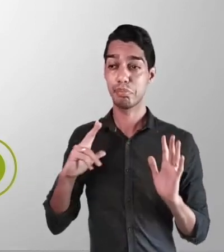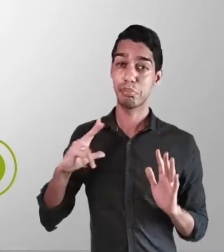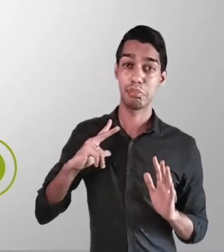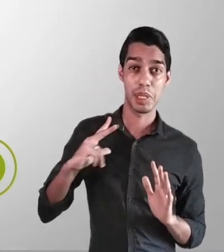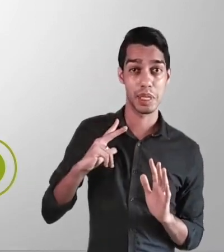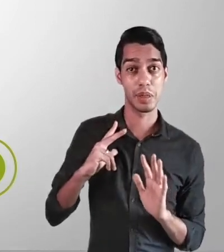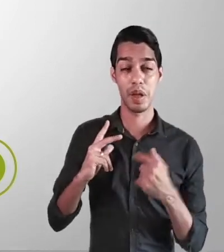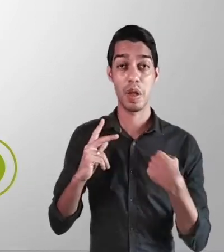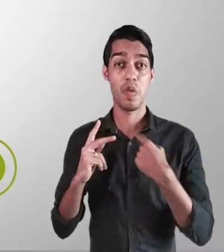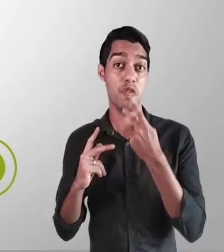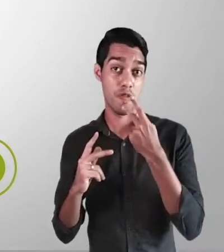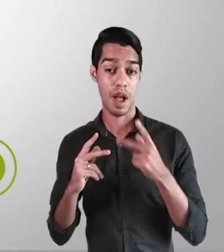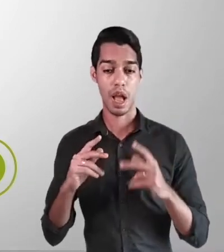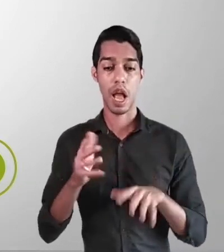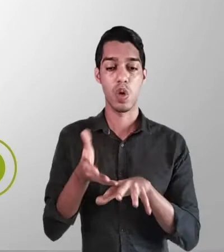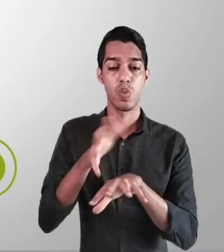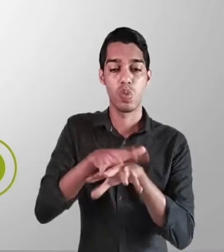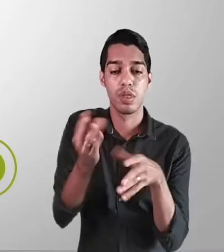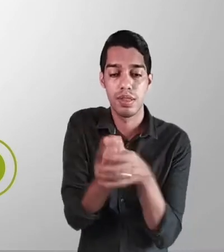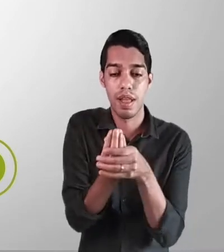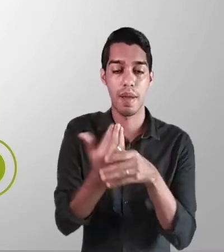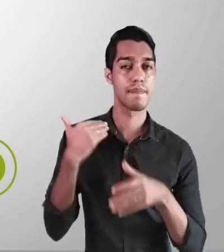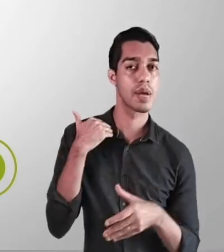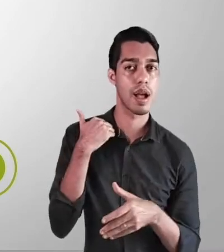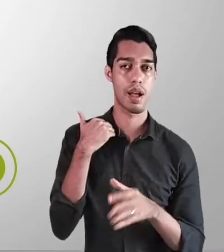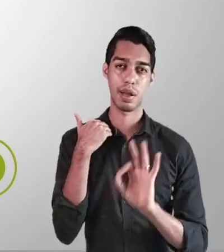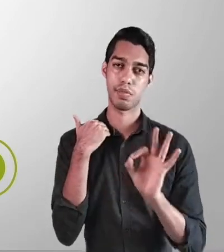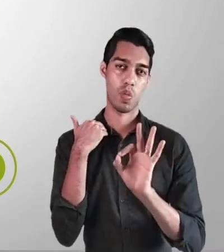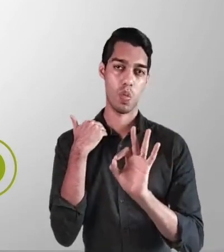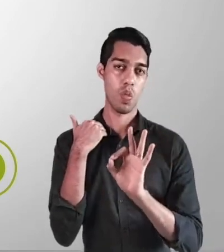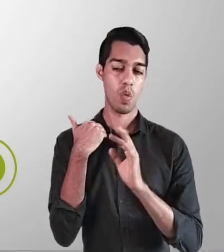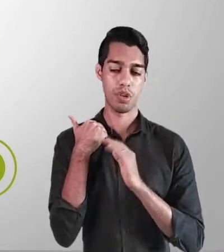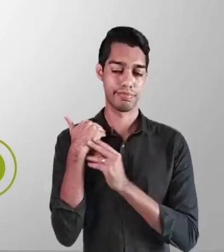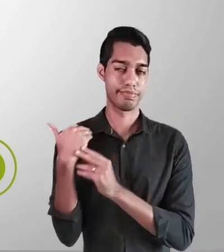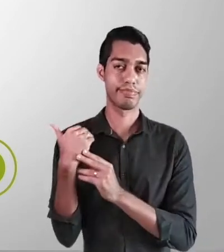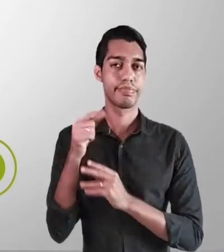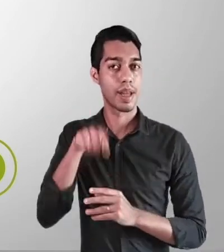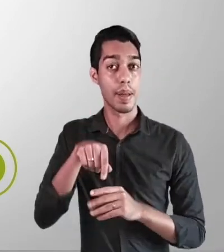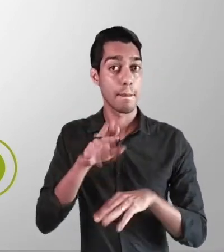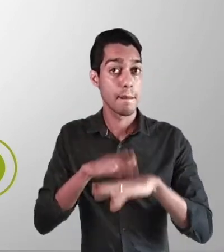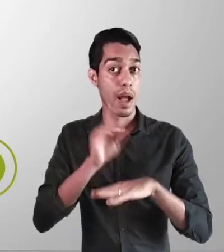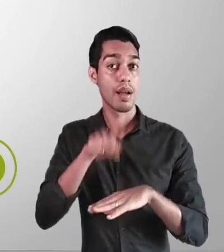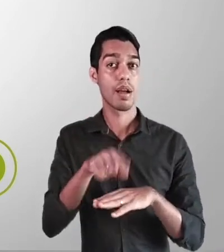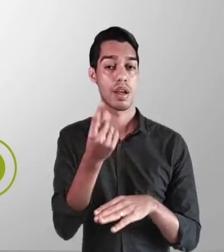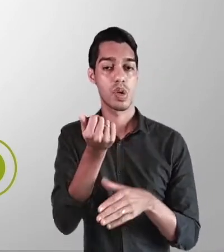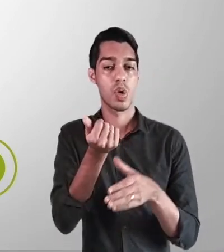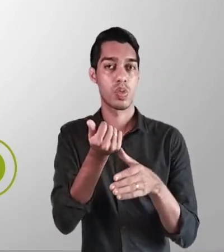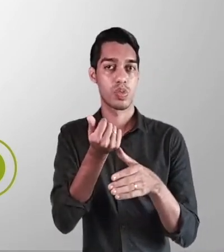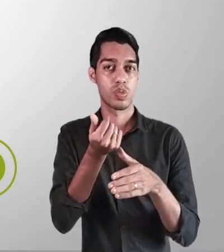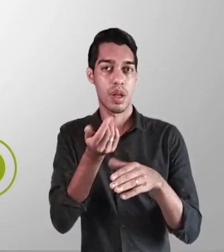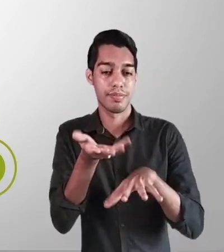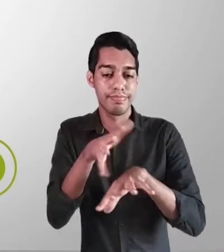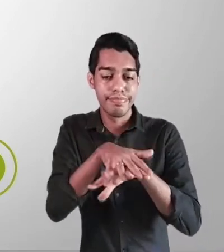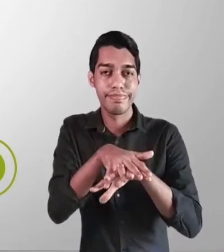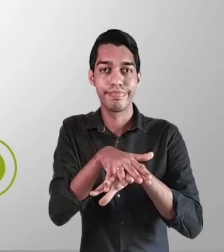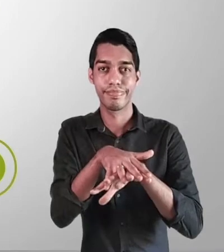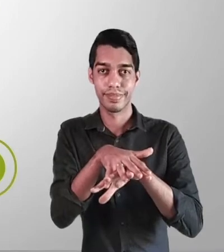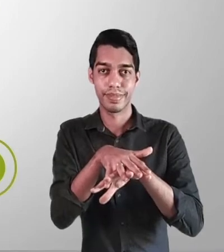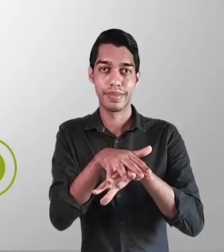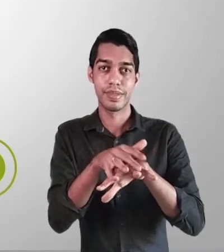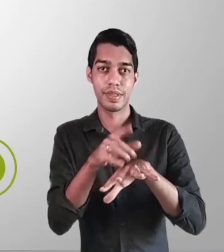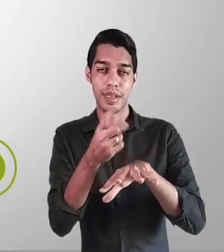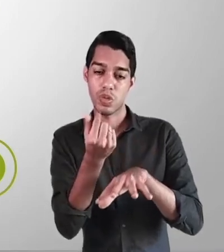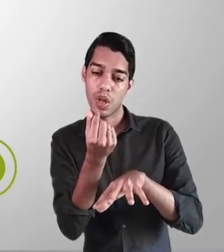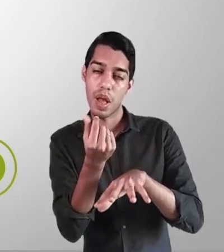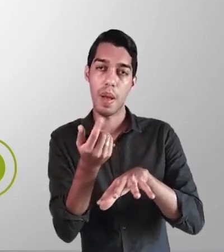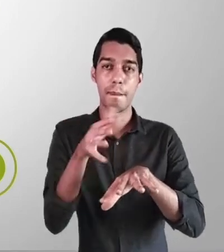inclusão bancária, eu uso mais o conceito de inclusão financeira, porque ela pode se dar de uma maneira o mais ampla possível e não